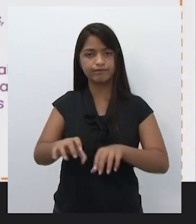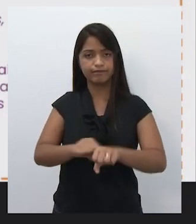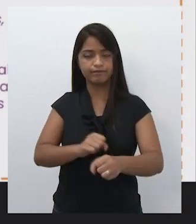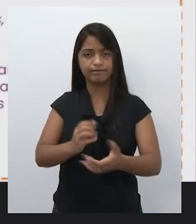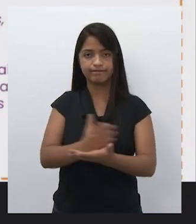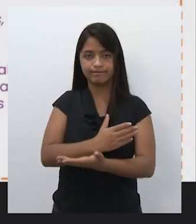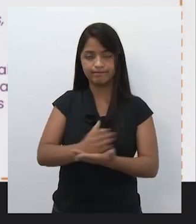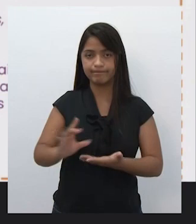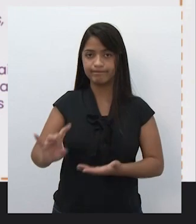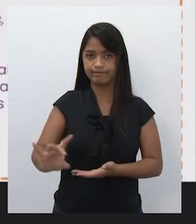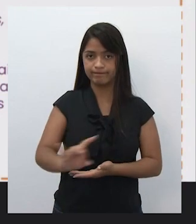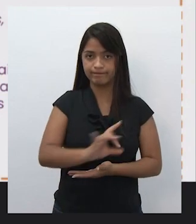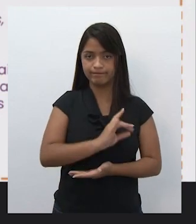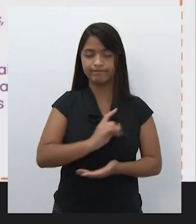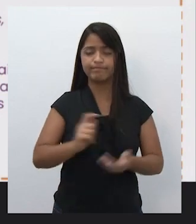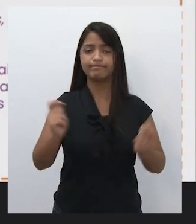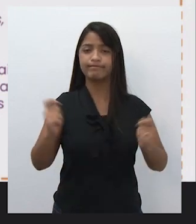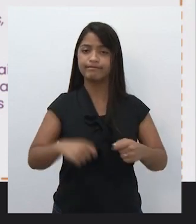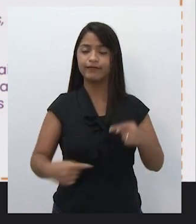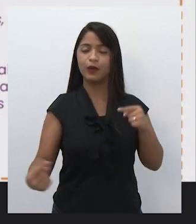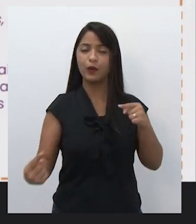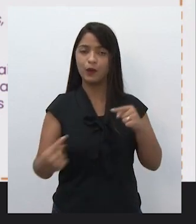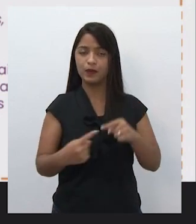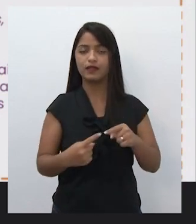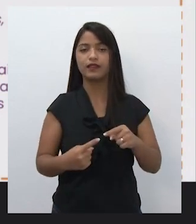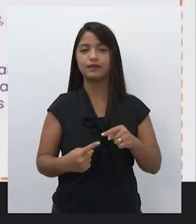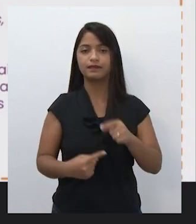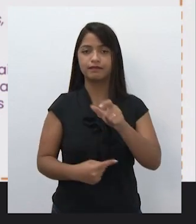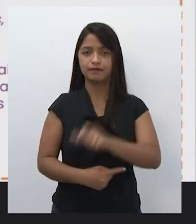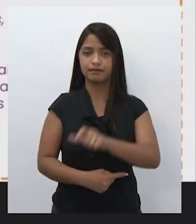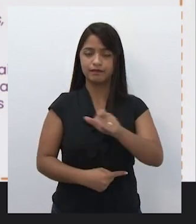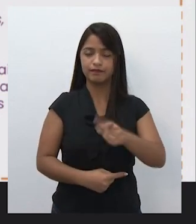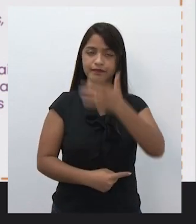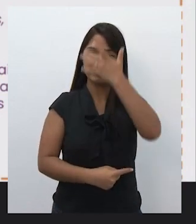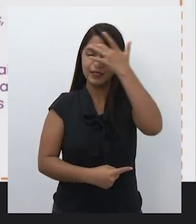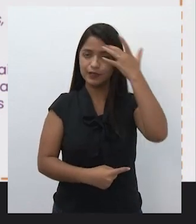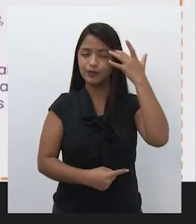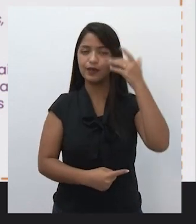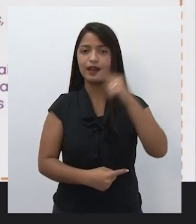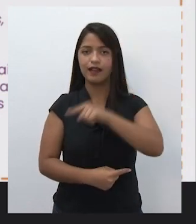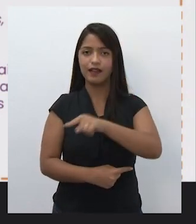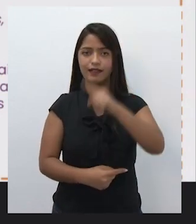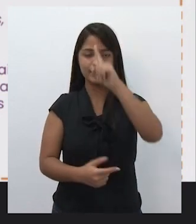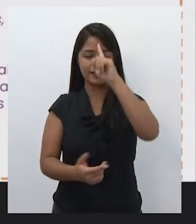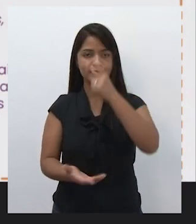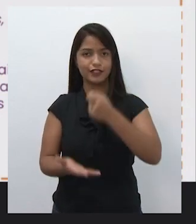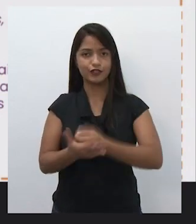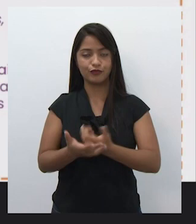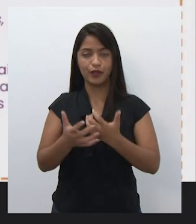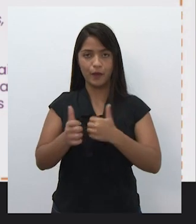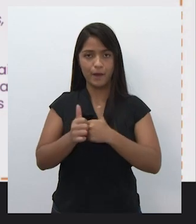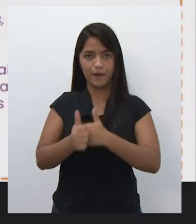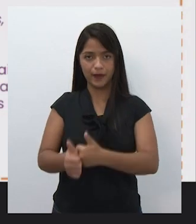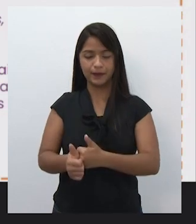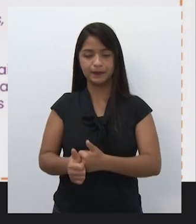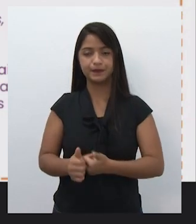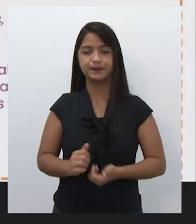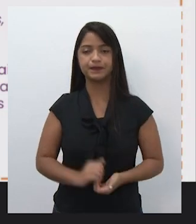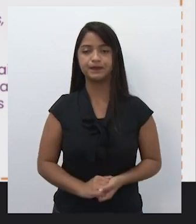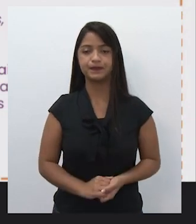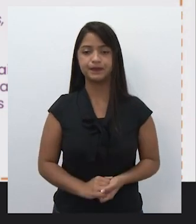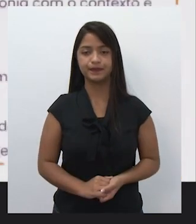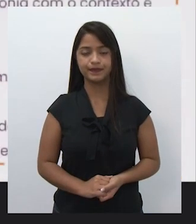fazerem sentido para quem está neles, né? Para quem decidiu acompanhá-los. Por favor,